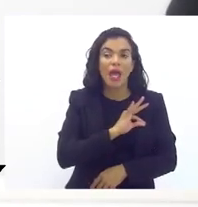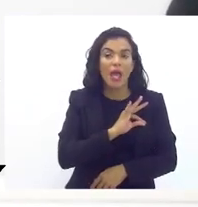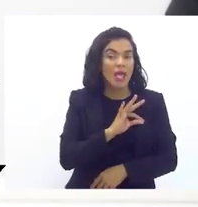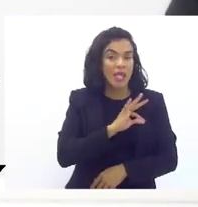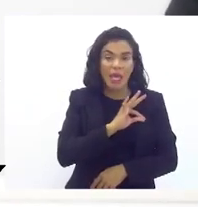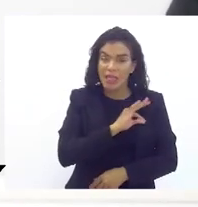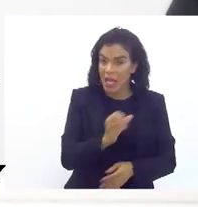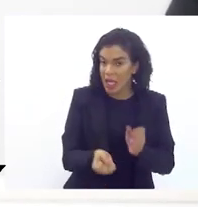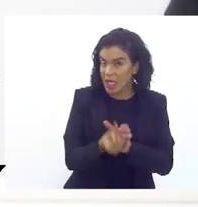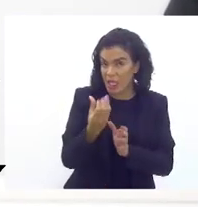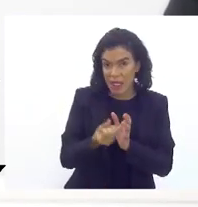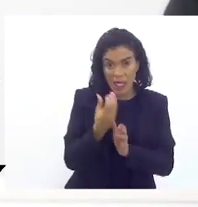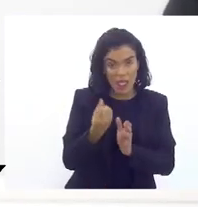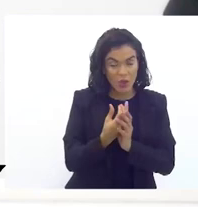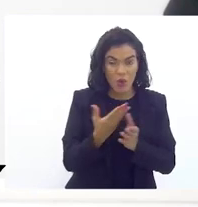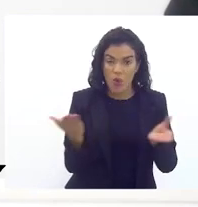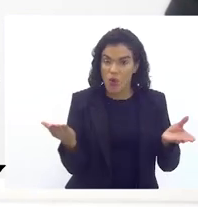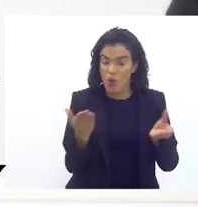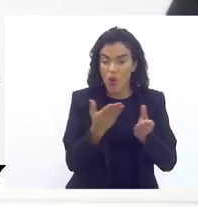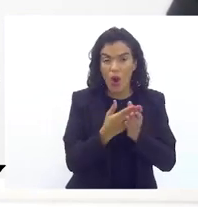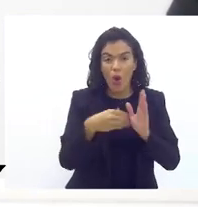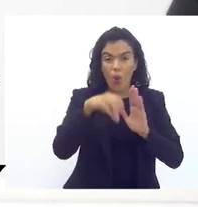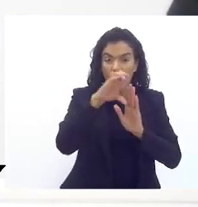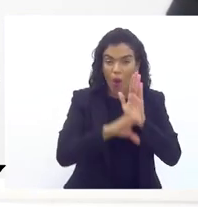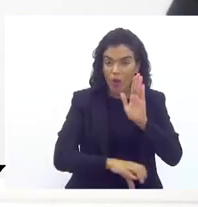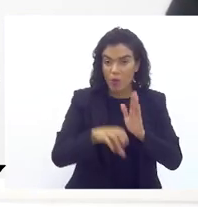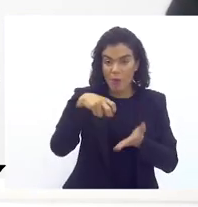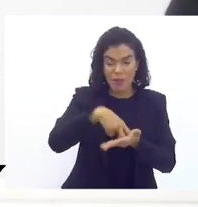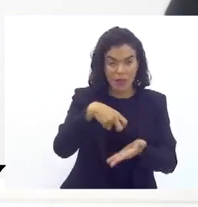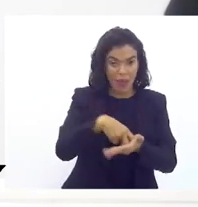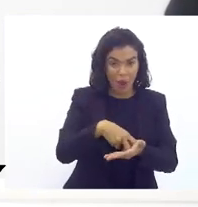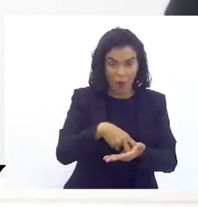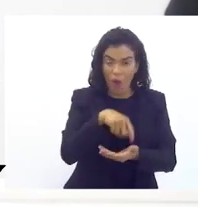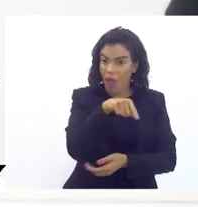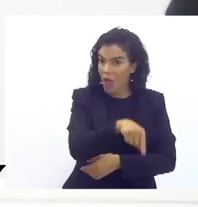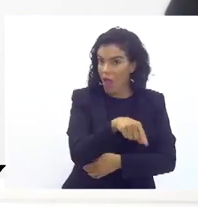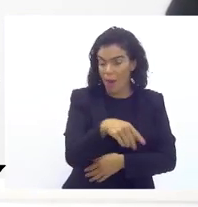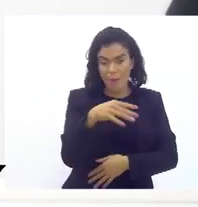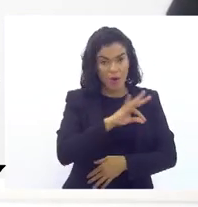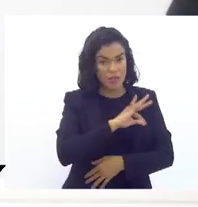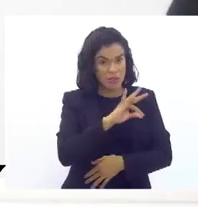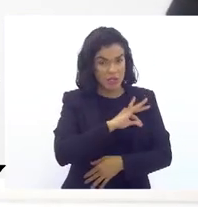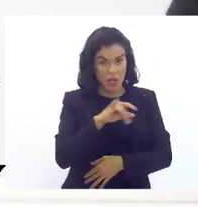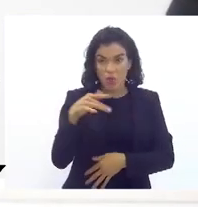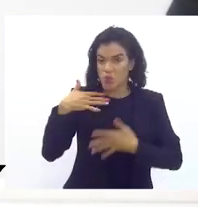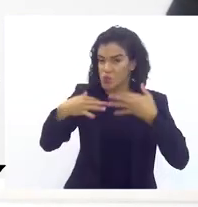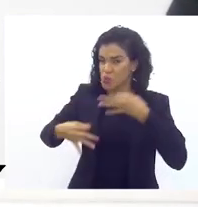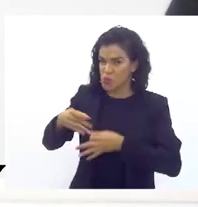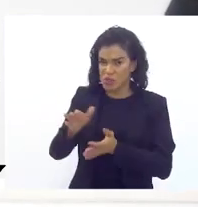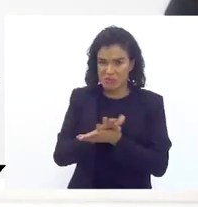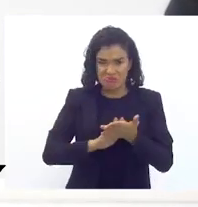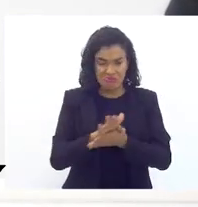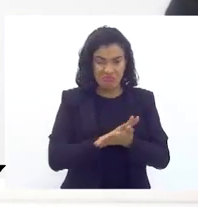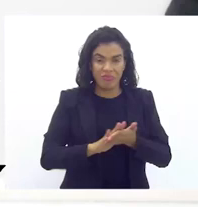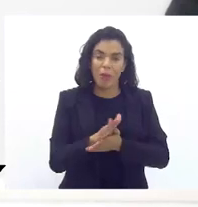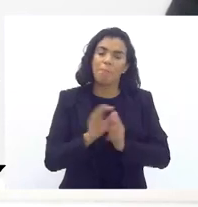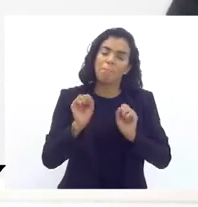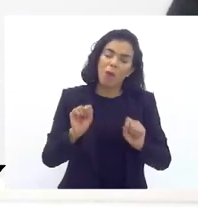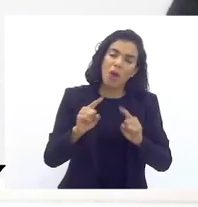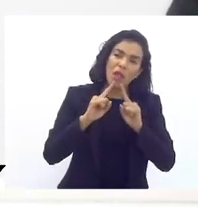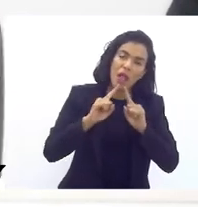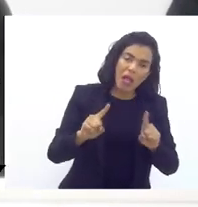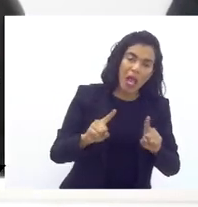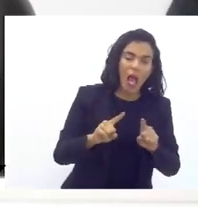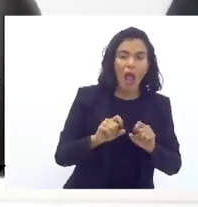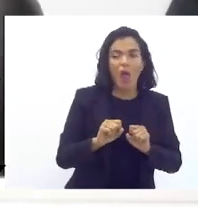produzindo o processo penal nesse país é a polícia em juízo quase nada se produz Às vezes a gente Pode alegar e fazer